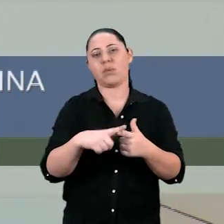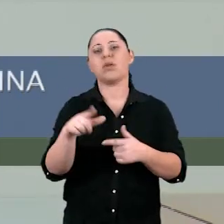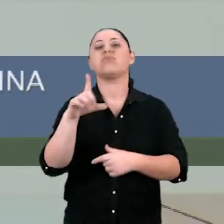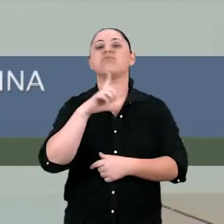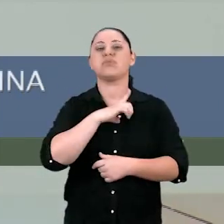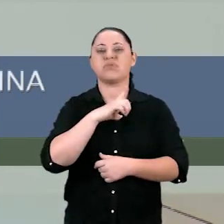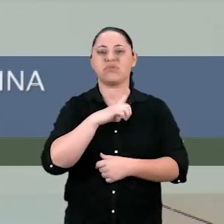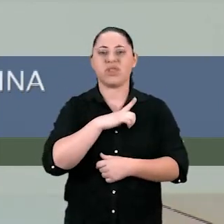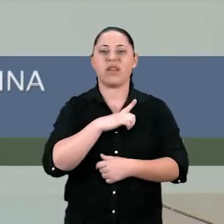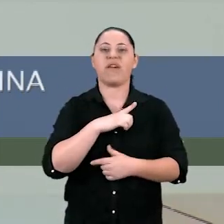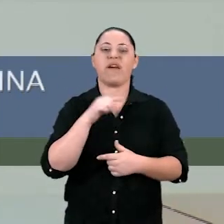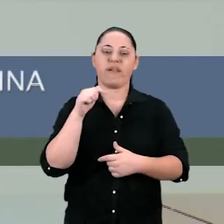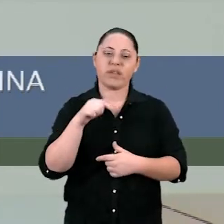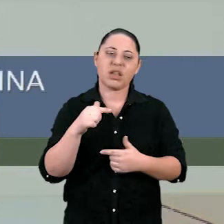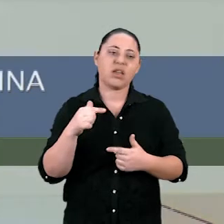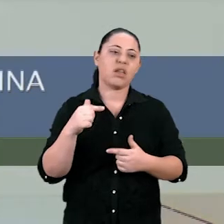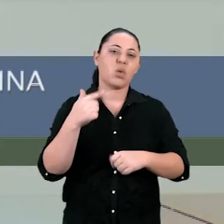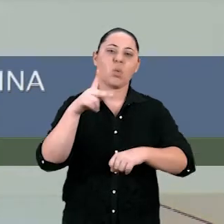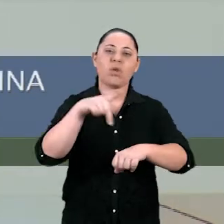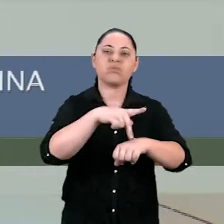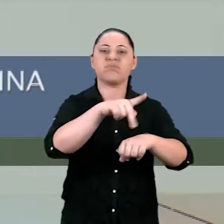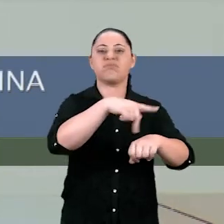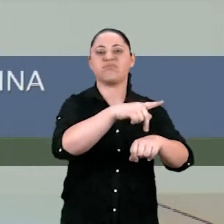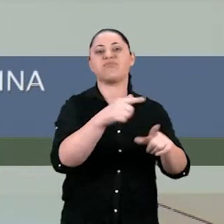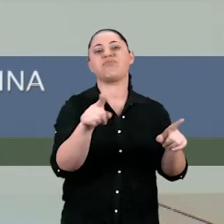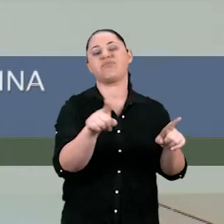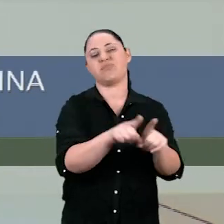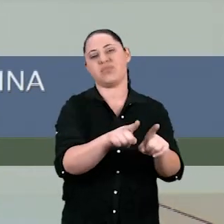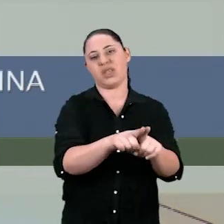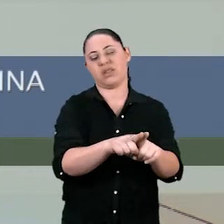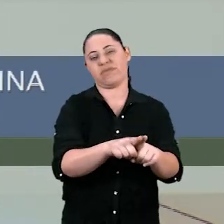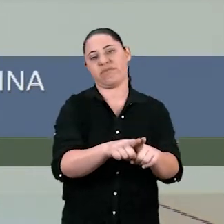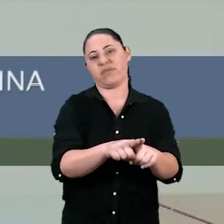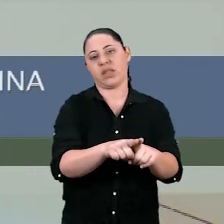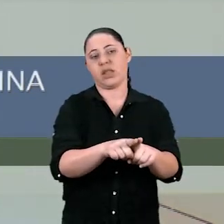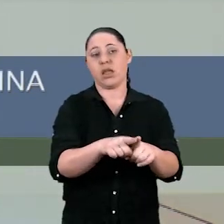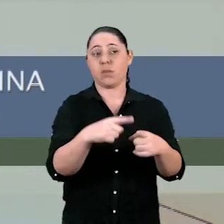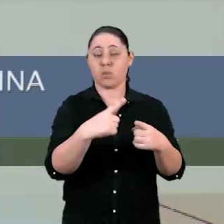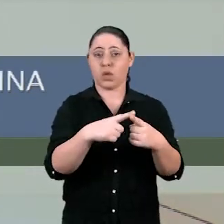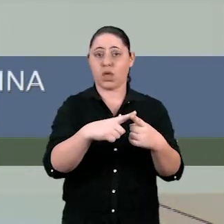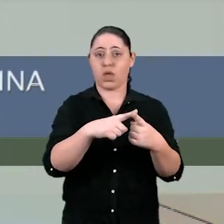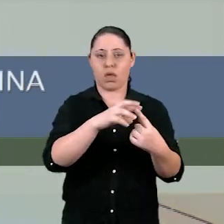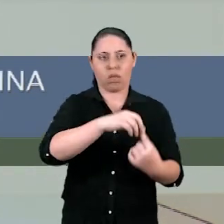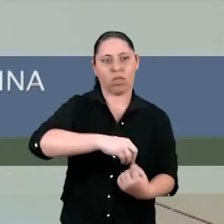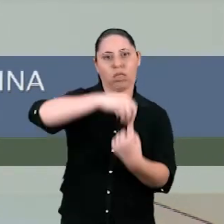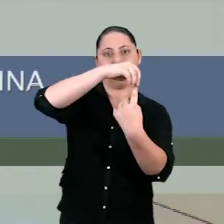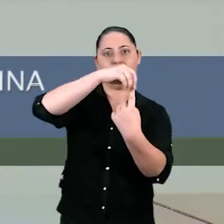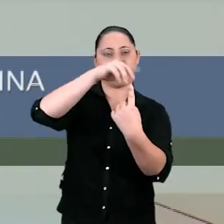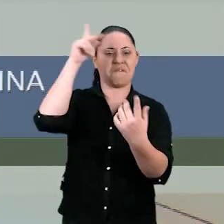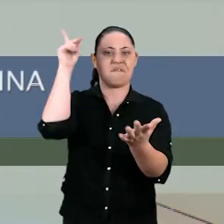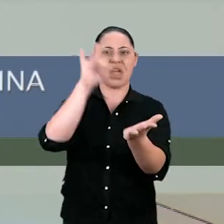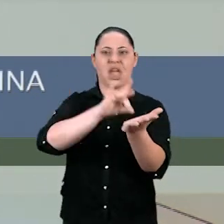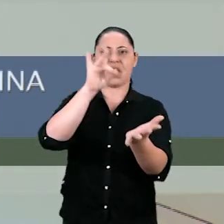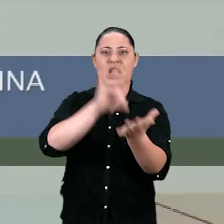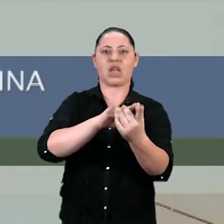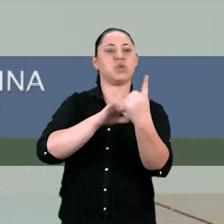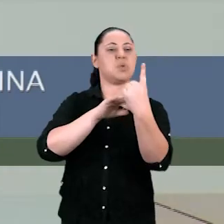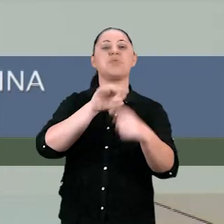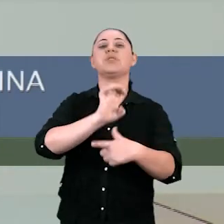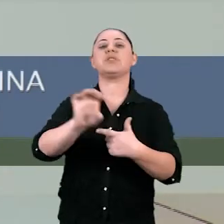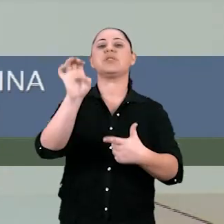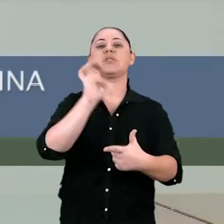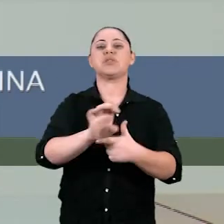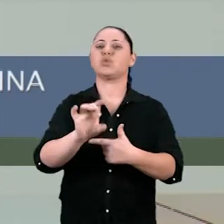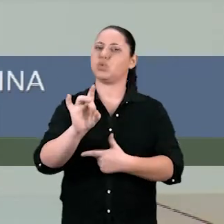nós temos que considerar rapidamente, na medida em que o titular da verdade mudou de posto. Não é só o